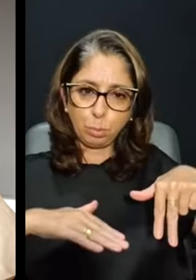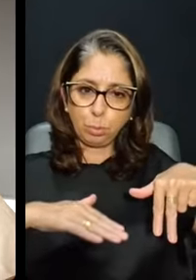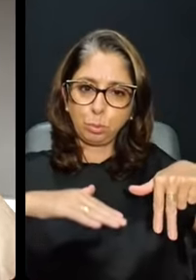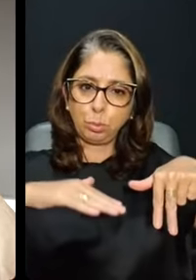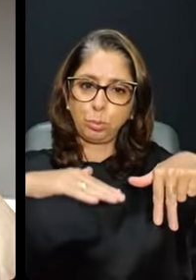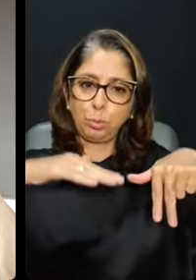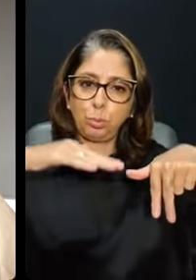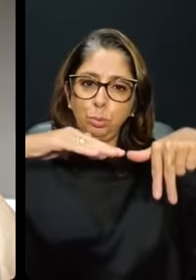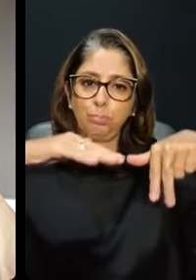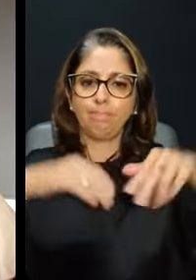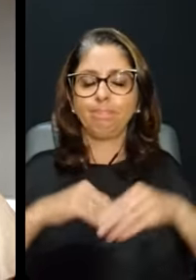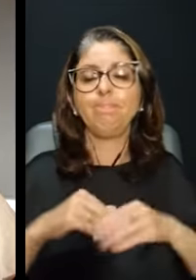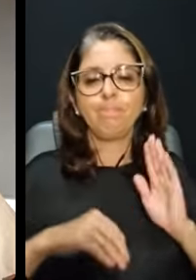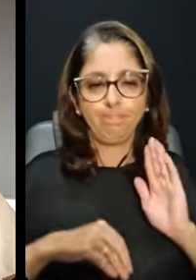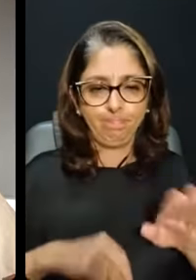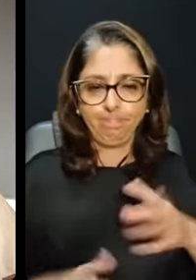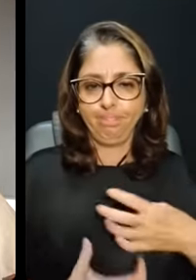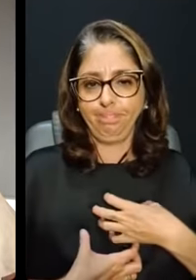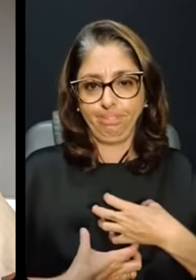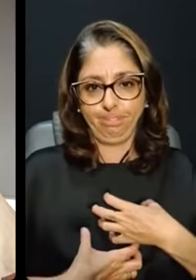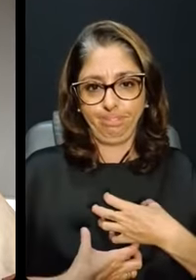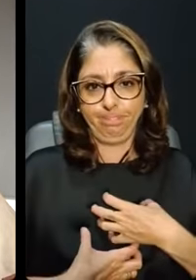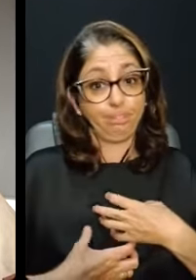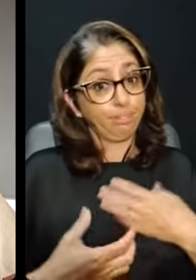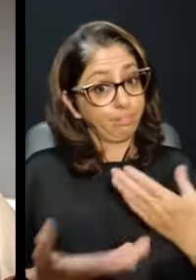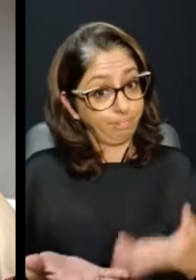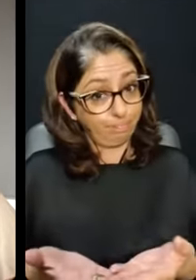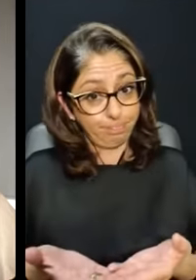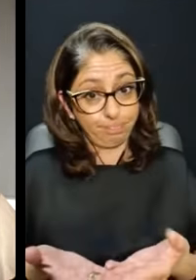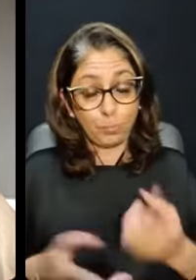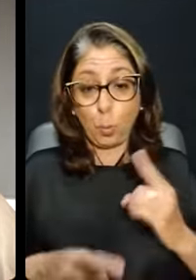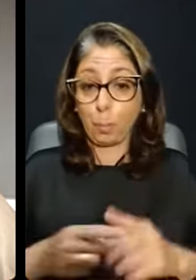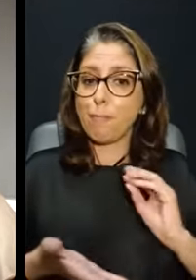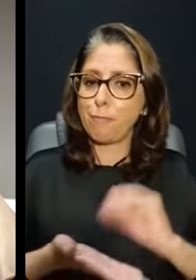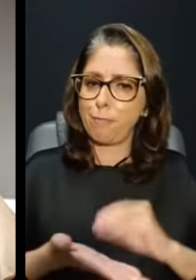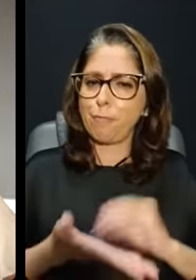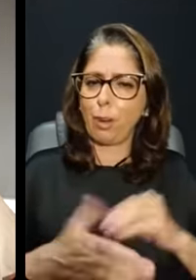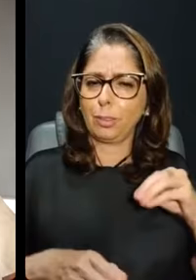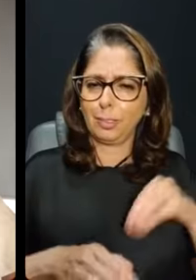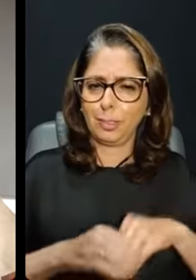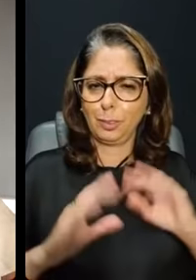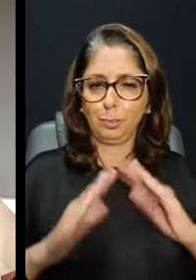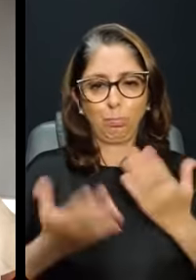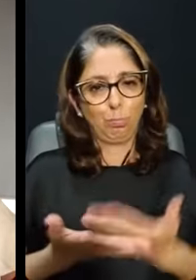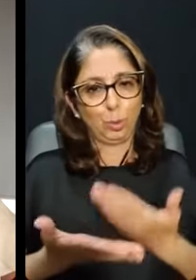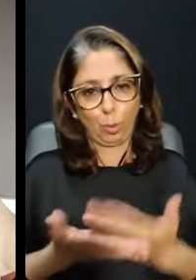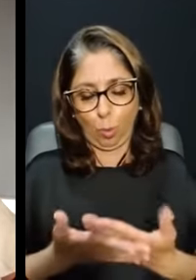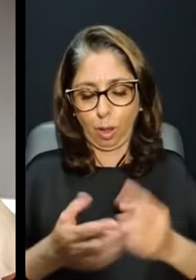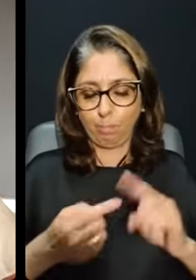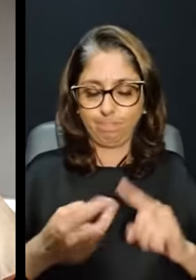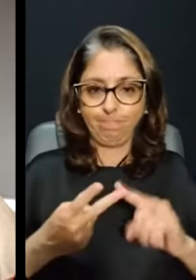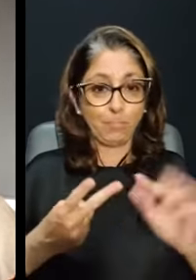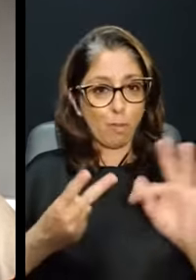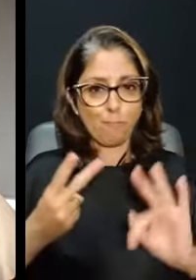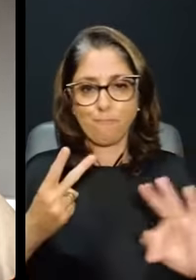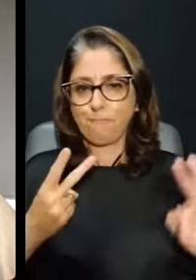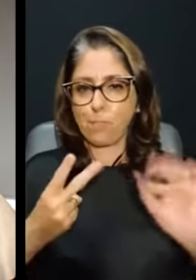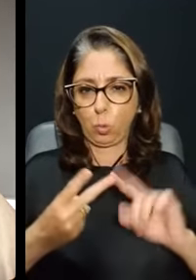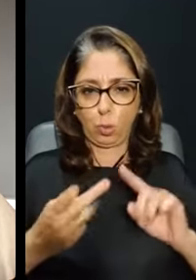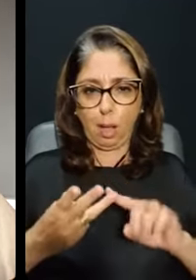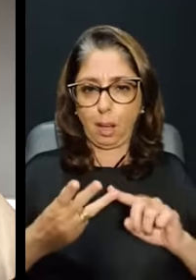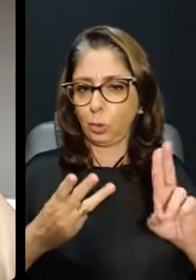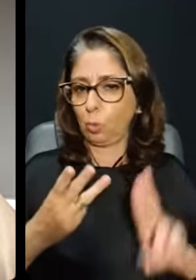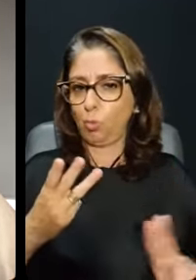o máximo possível, já que a gente não aprende isso nem na escola, nem na universidade, disseminar esse